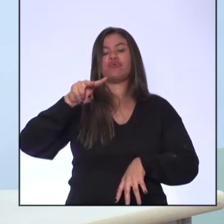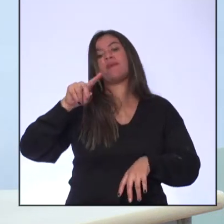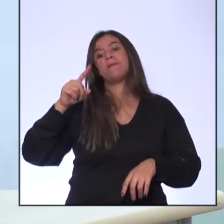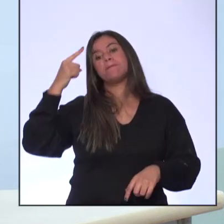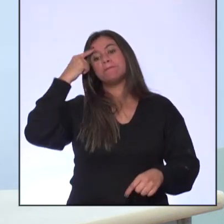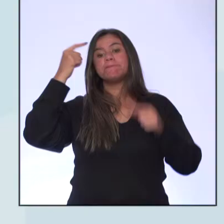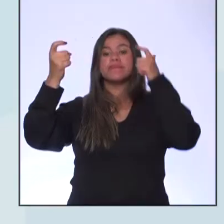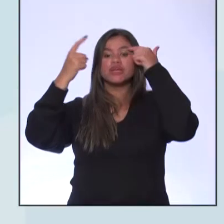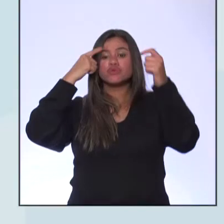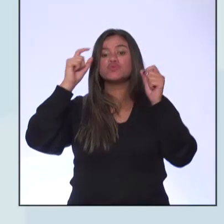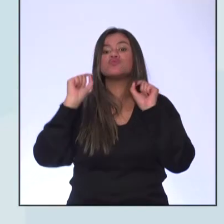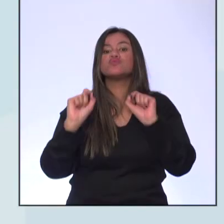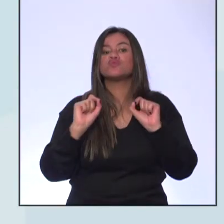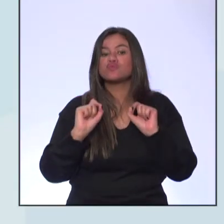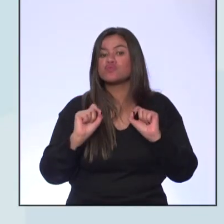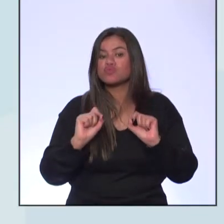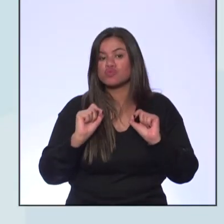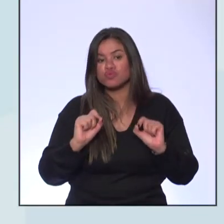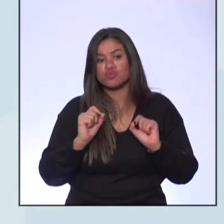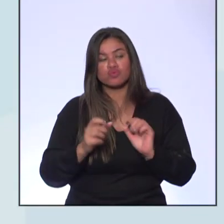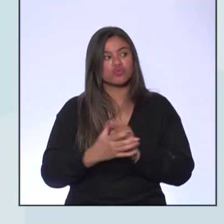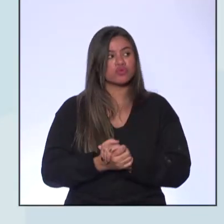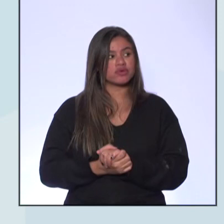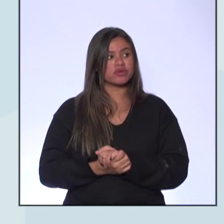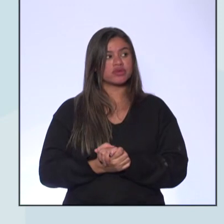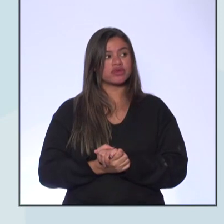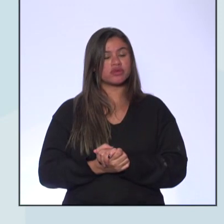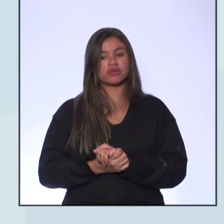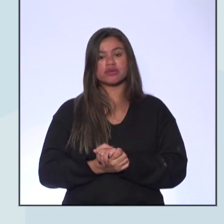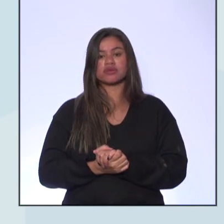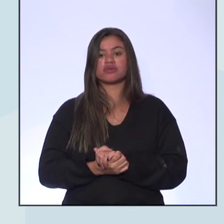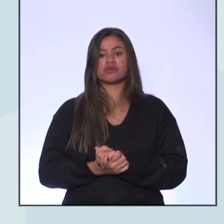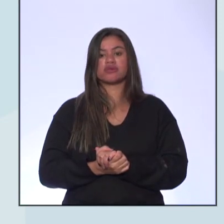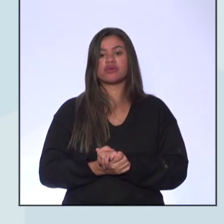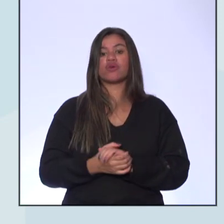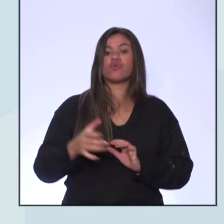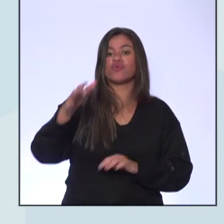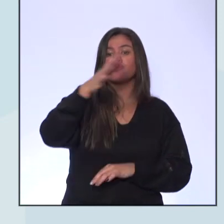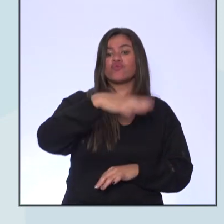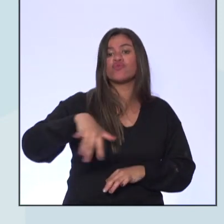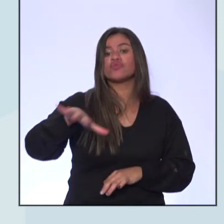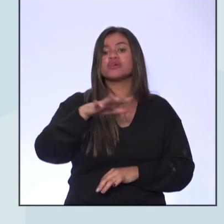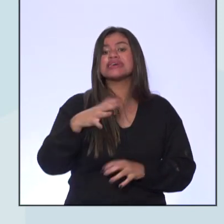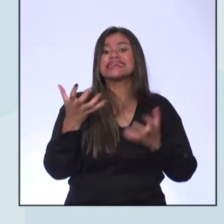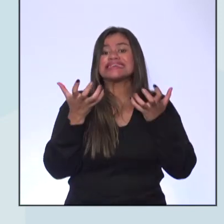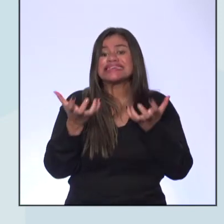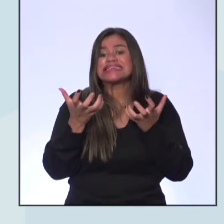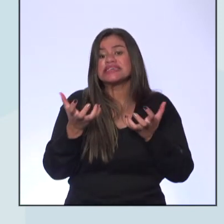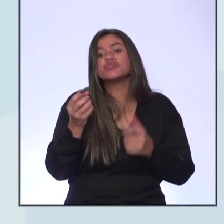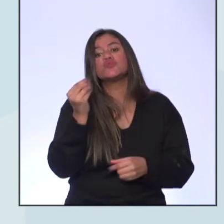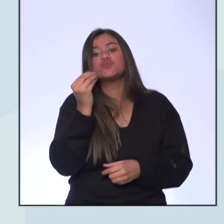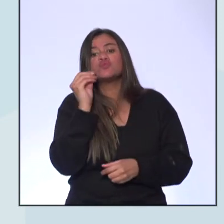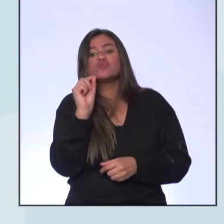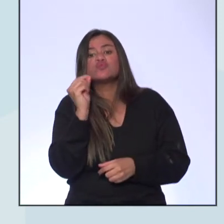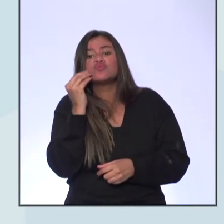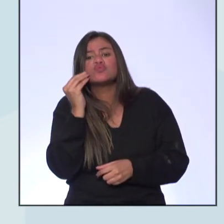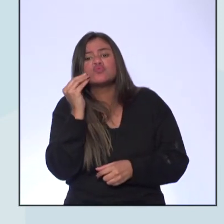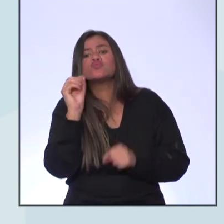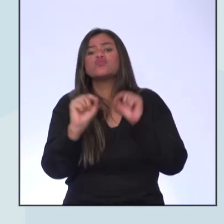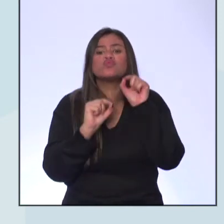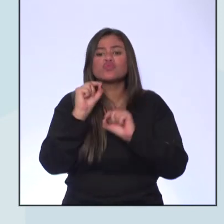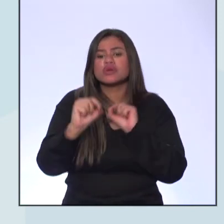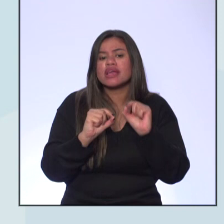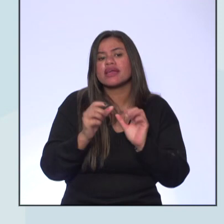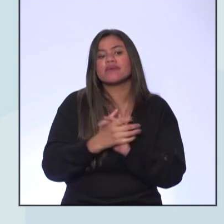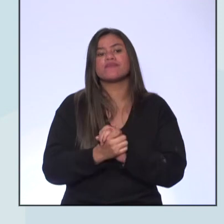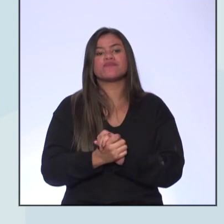O que vocês pensaram no momento desse acontecimento? O que vocês estavam tentando conseguir nessa situação?